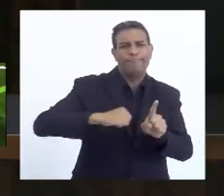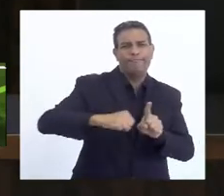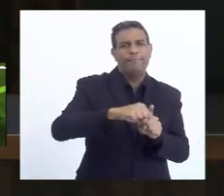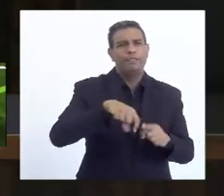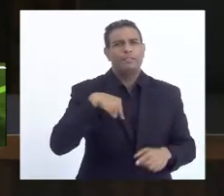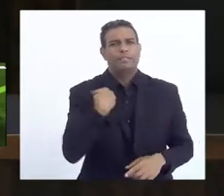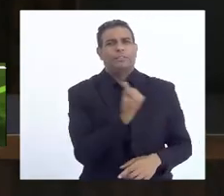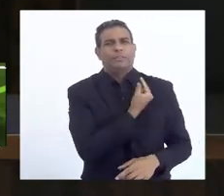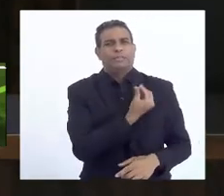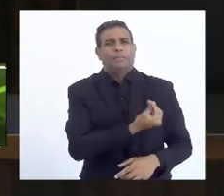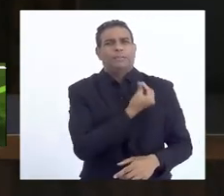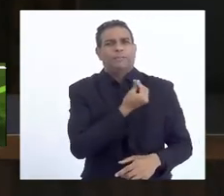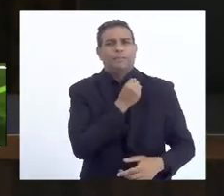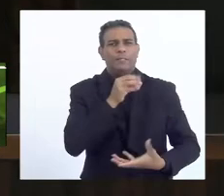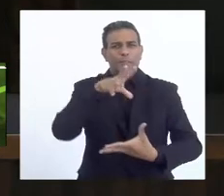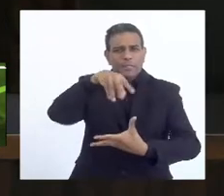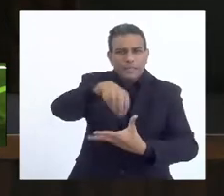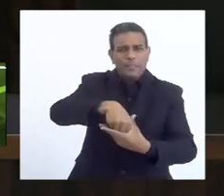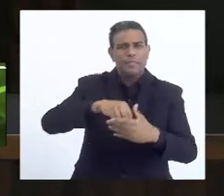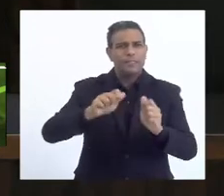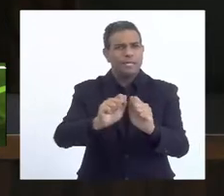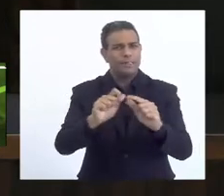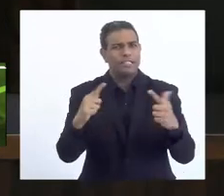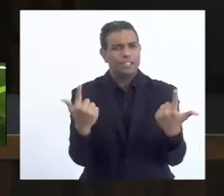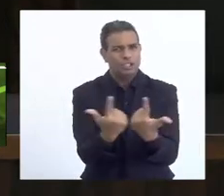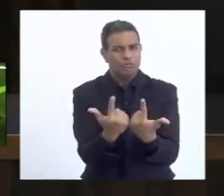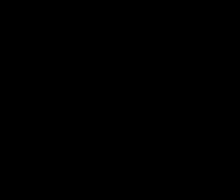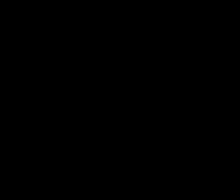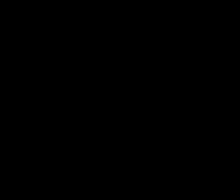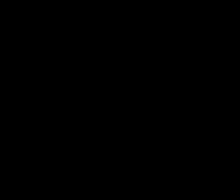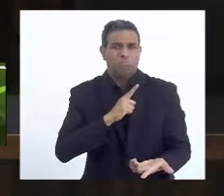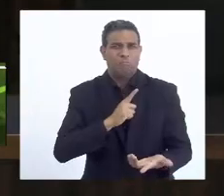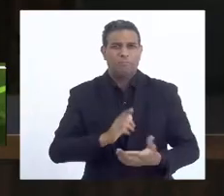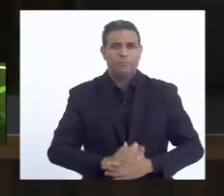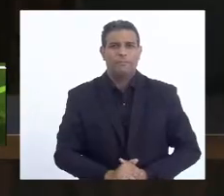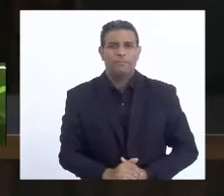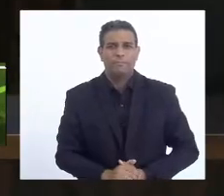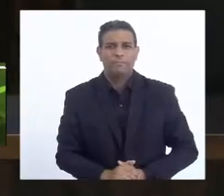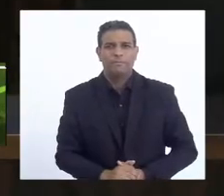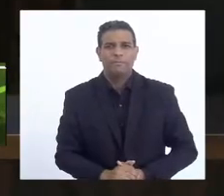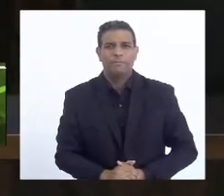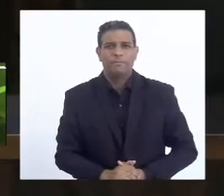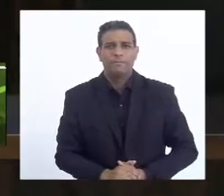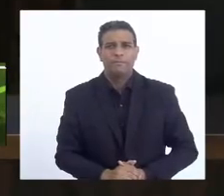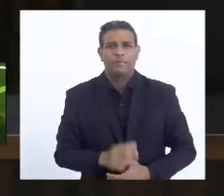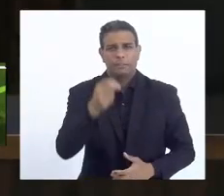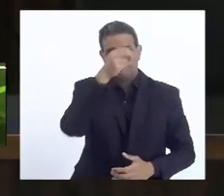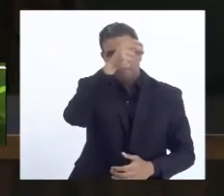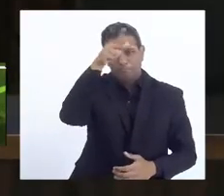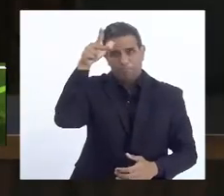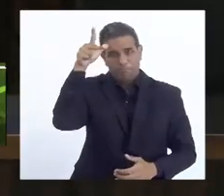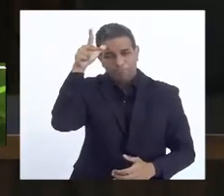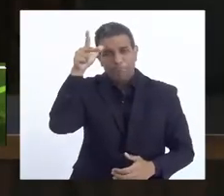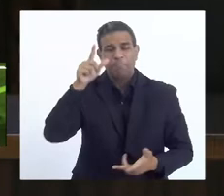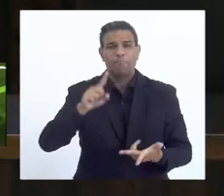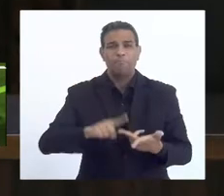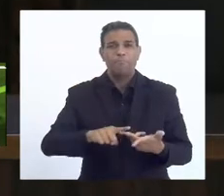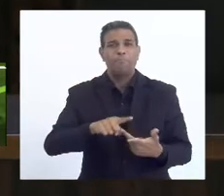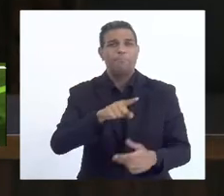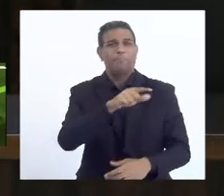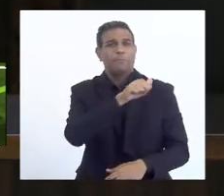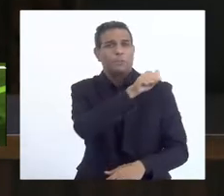vê sendo reproduzida dentro do Parlamento. Dentro do Parlamento Municipal, dentro do Parlamento